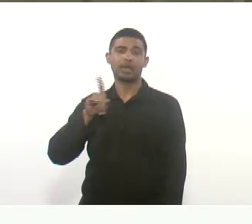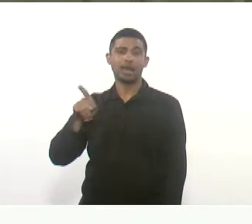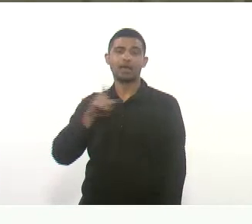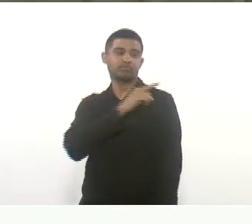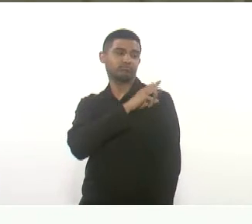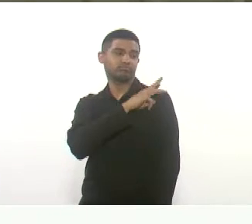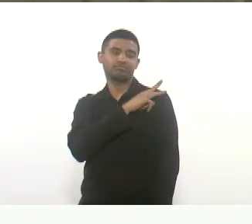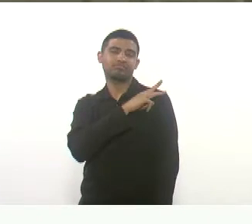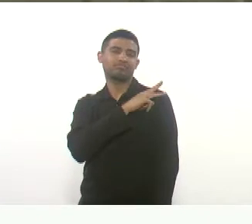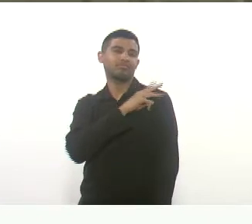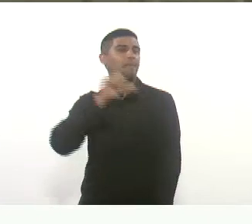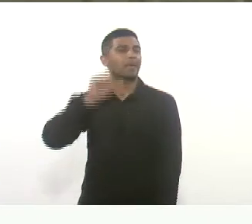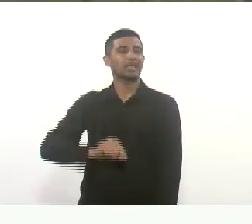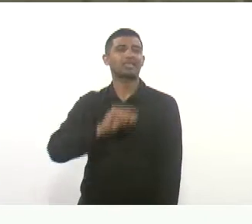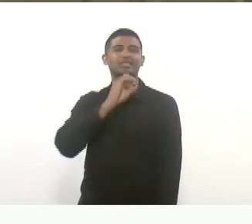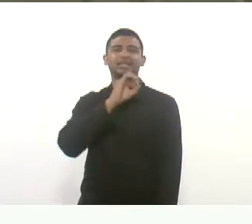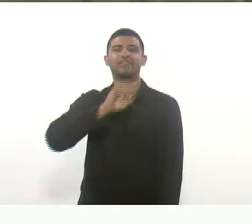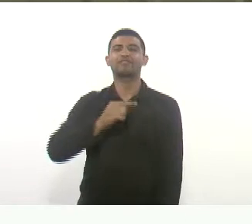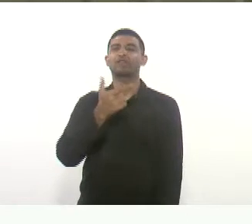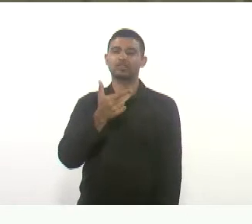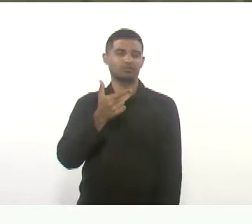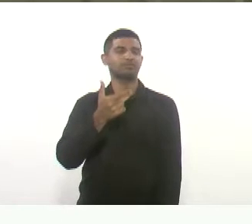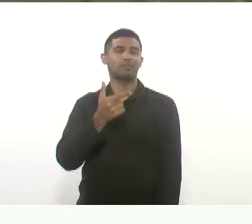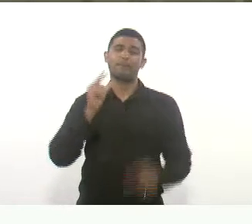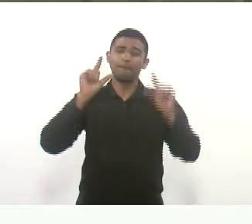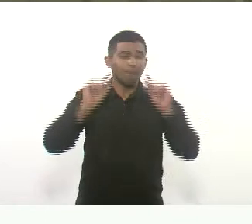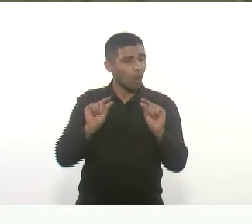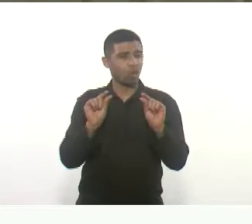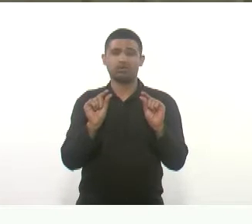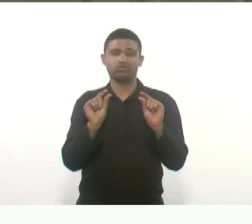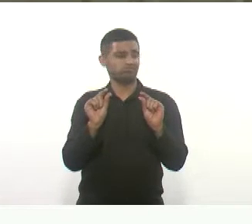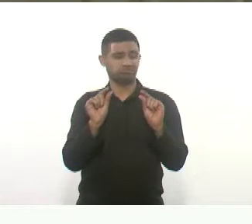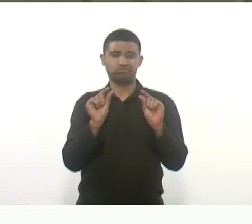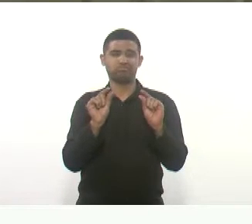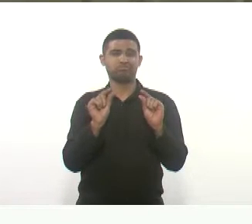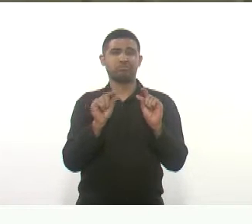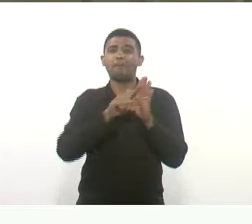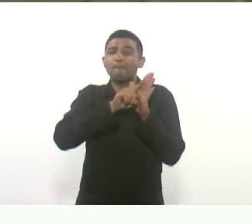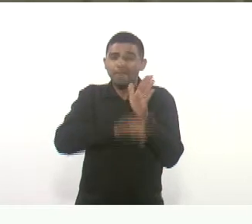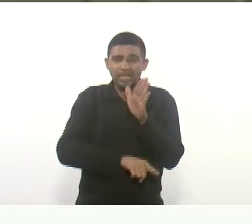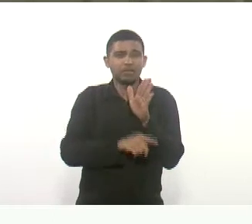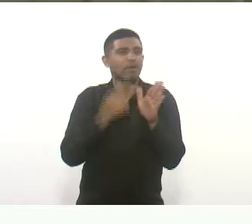é 0,2, é bem pequena, né? É uma mini correlação, ou seja,